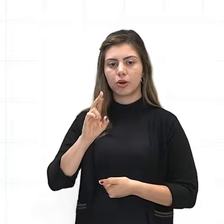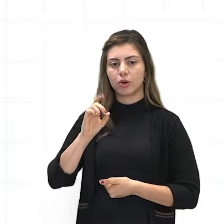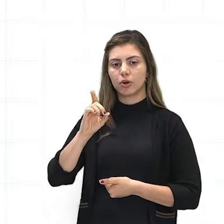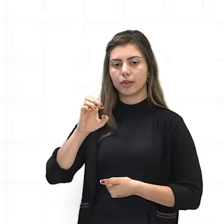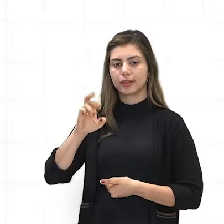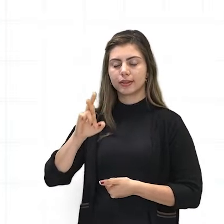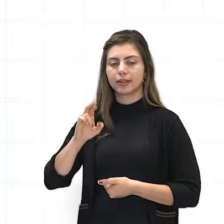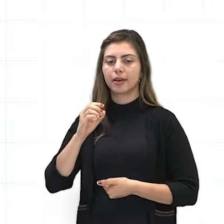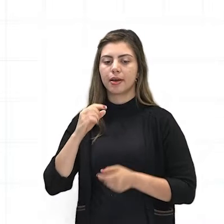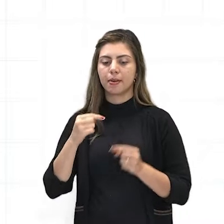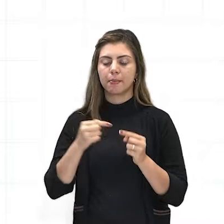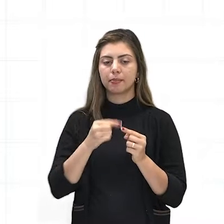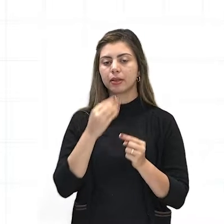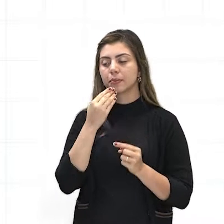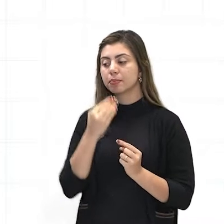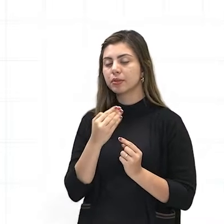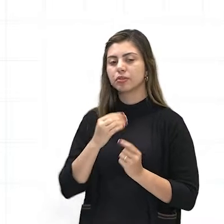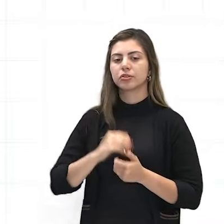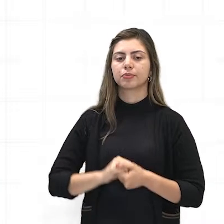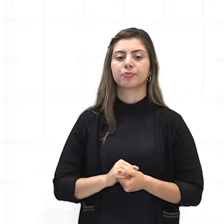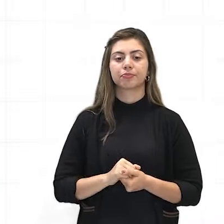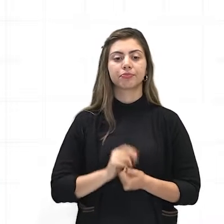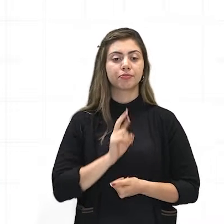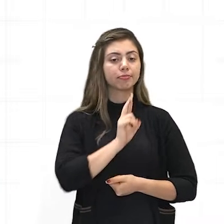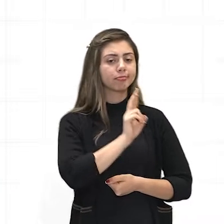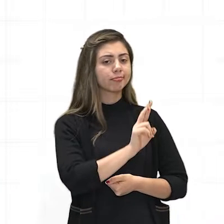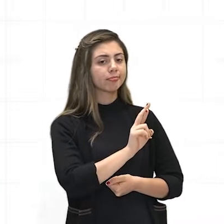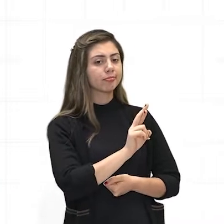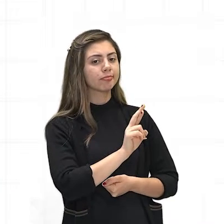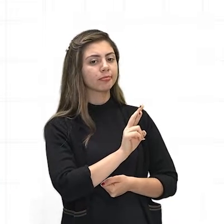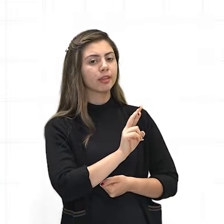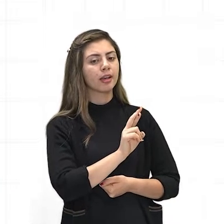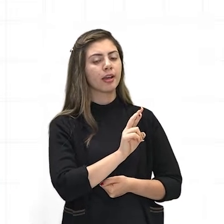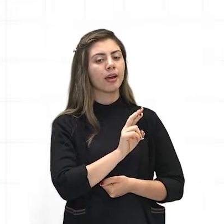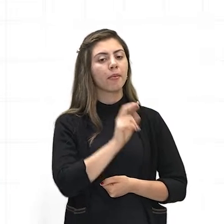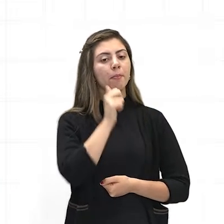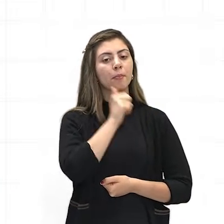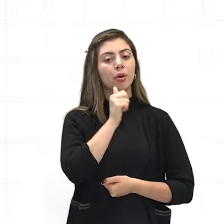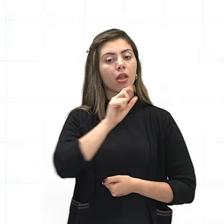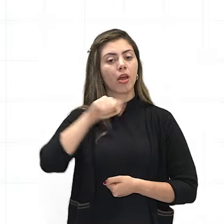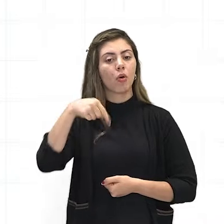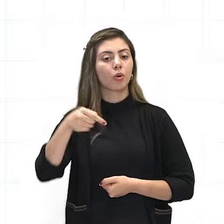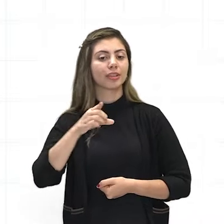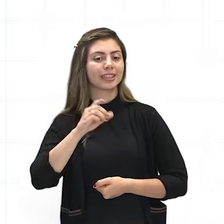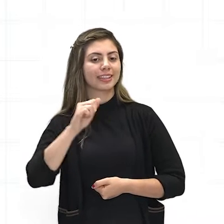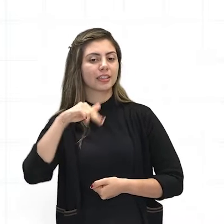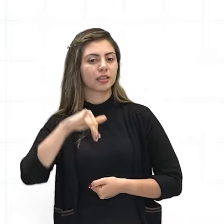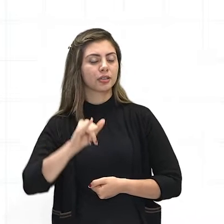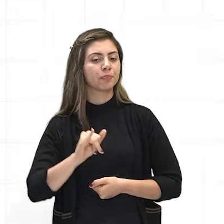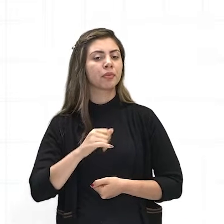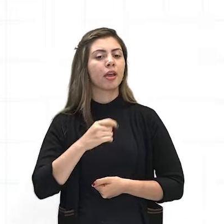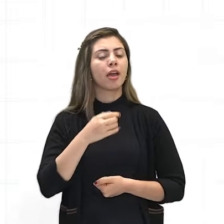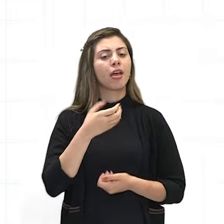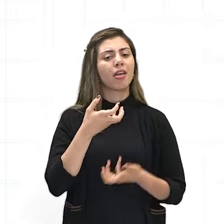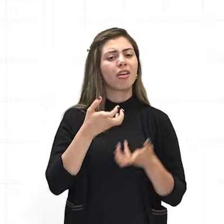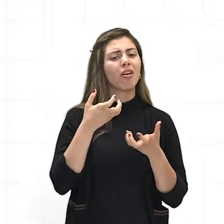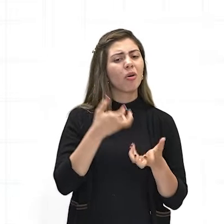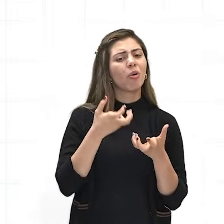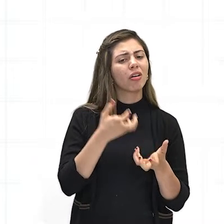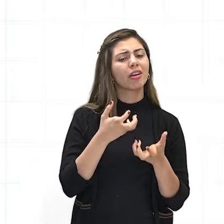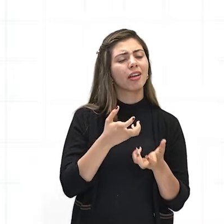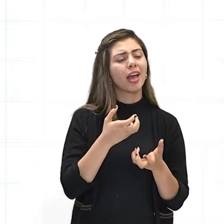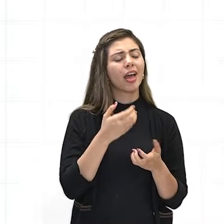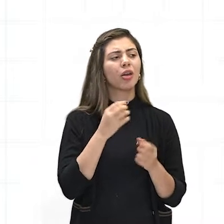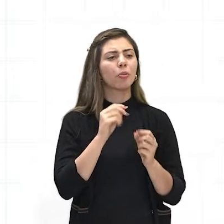na sequência. Yes, sim, a Dani responde. Can I have a pepperoni pizza, please? Eu posso pedir